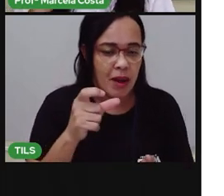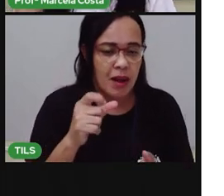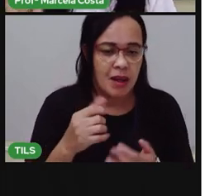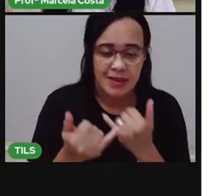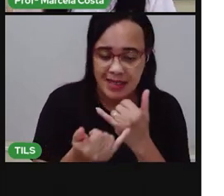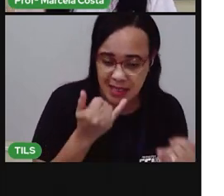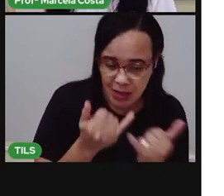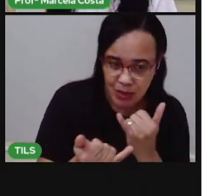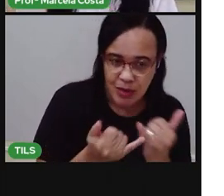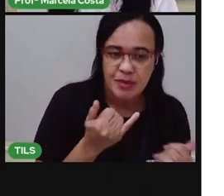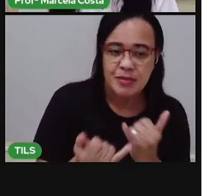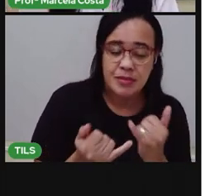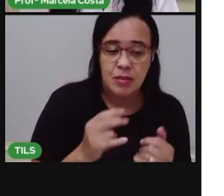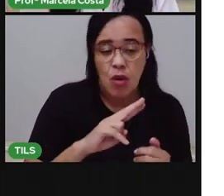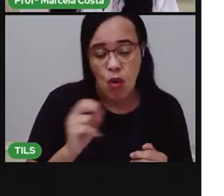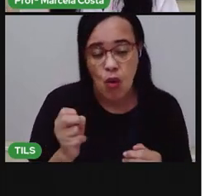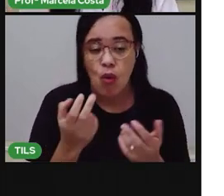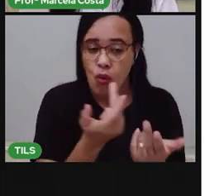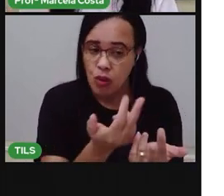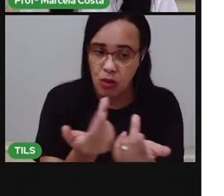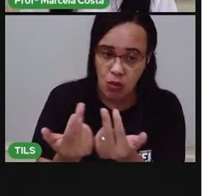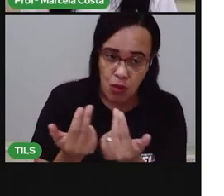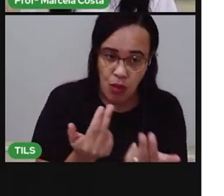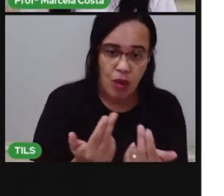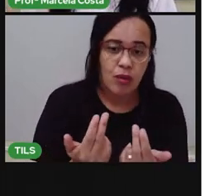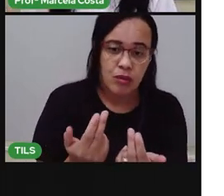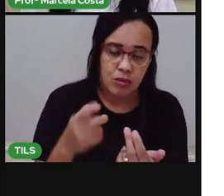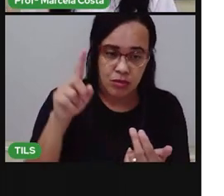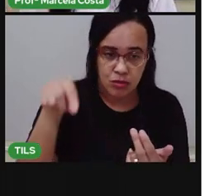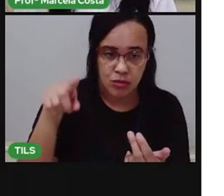Olha o au aí, igual nas duas.